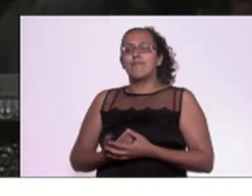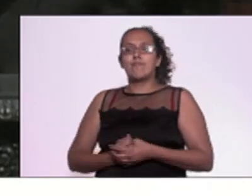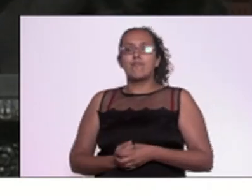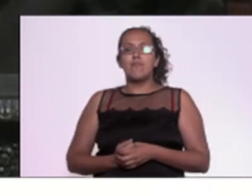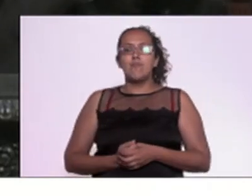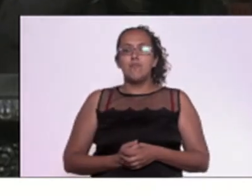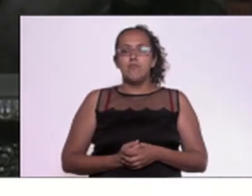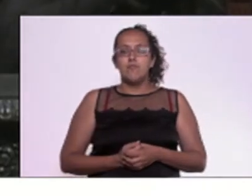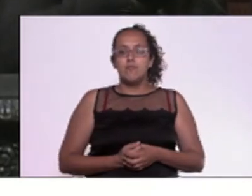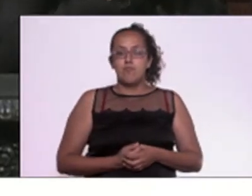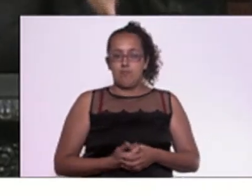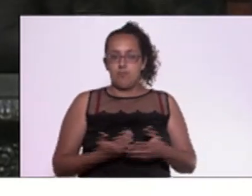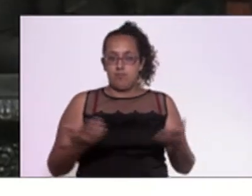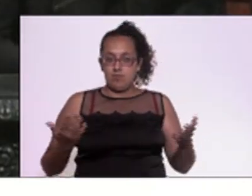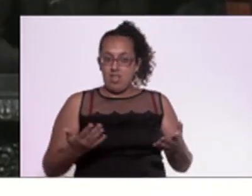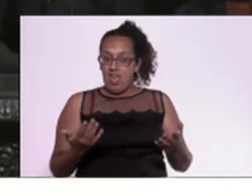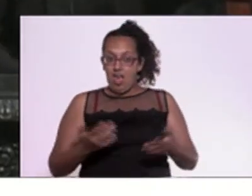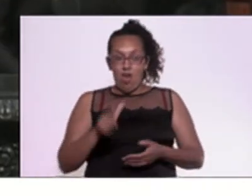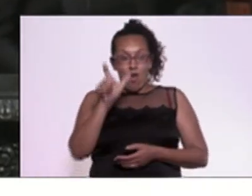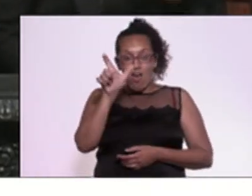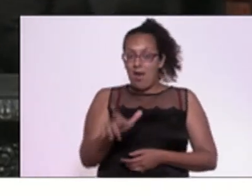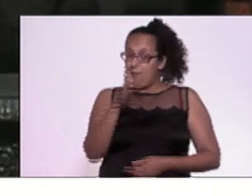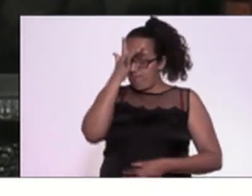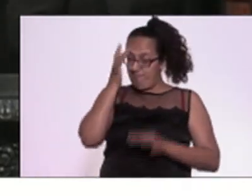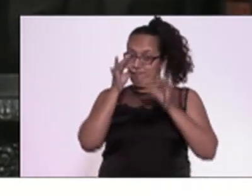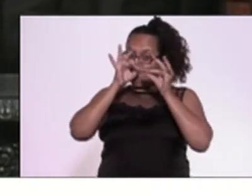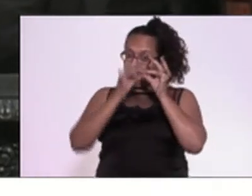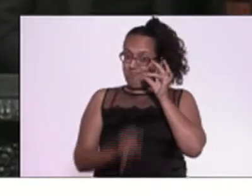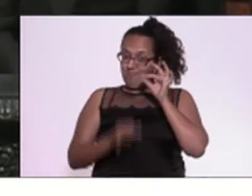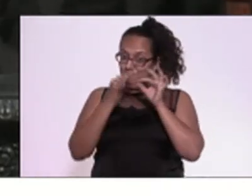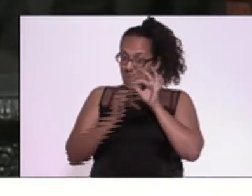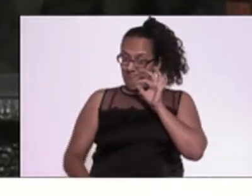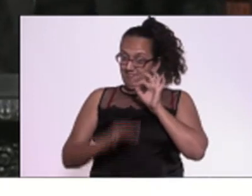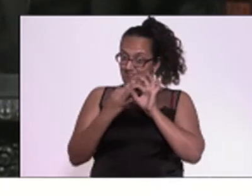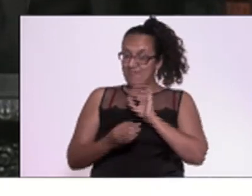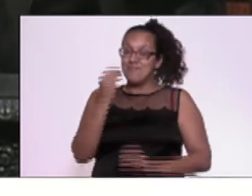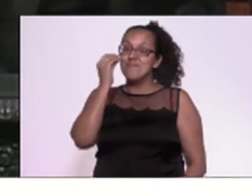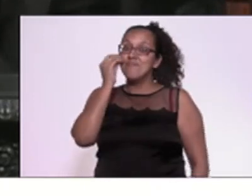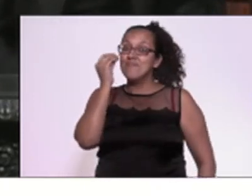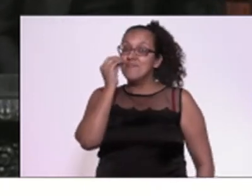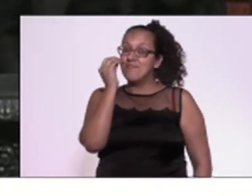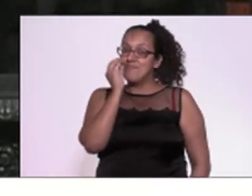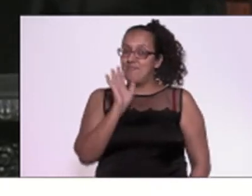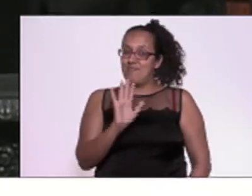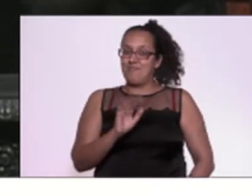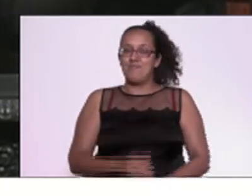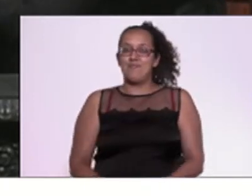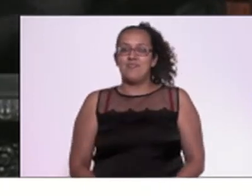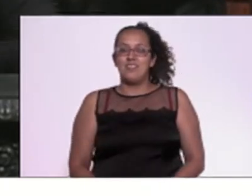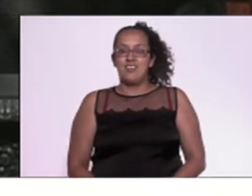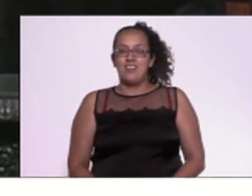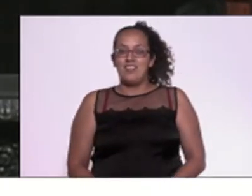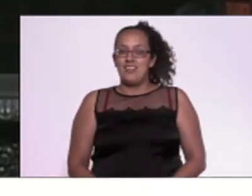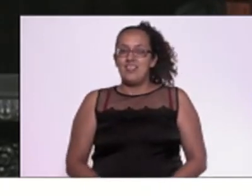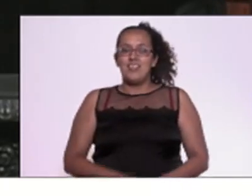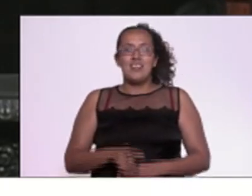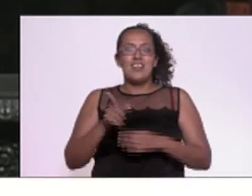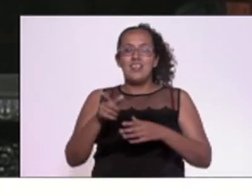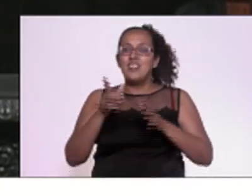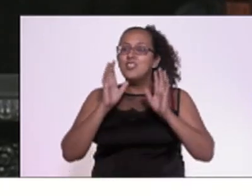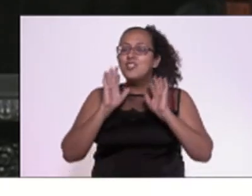com a mesma vibração que nós estamos tendo. Parabéns, merecida homenagem, que você sirva de verdade de exemplo para